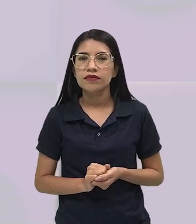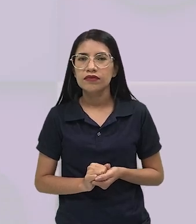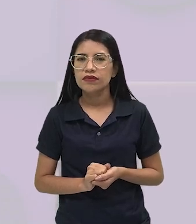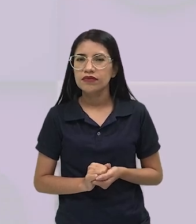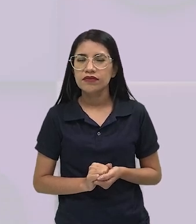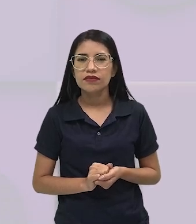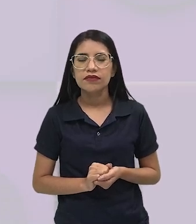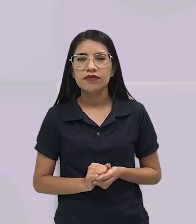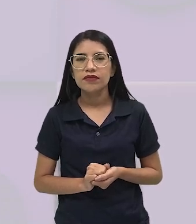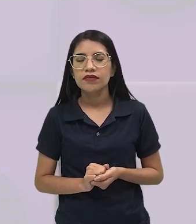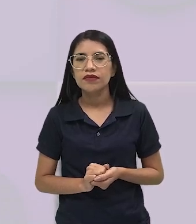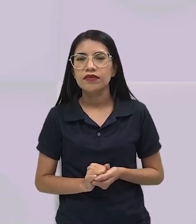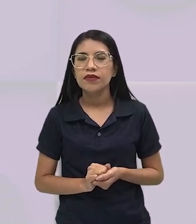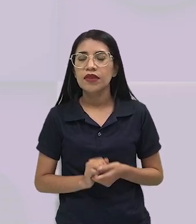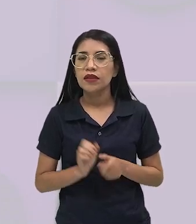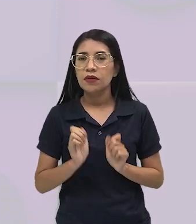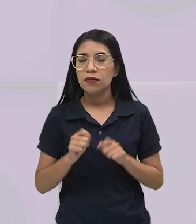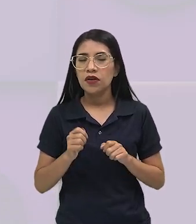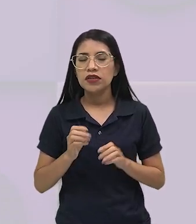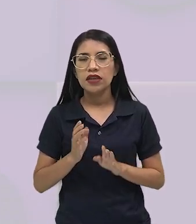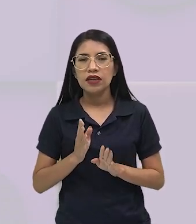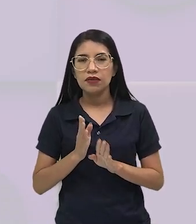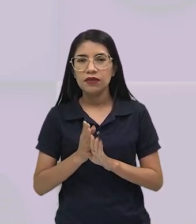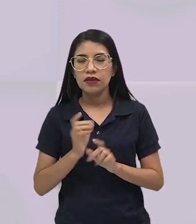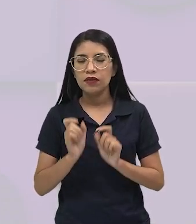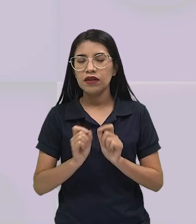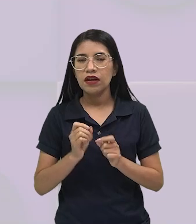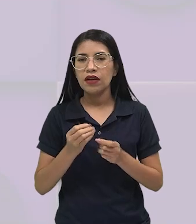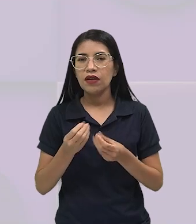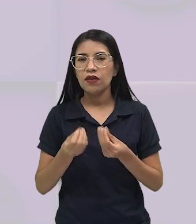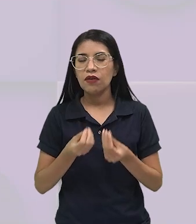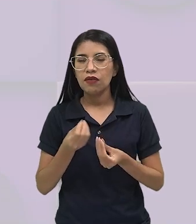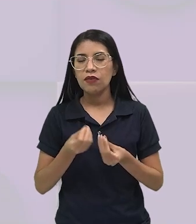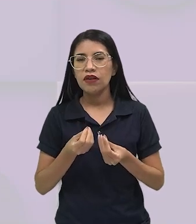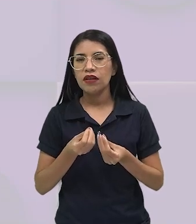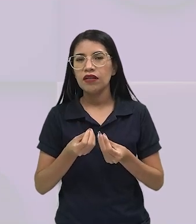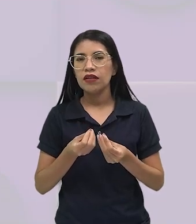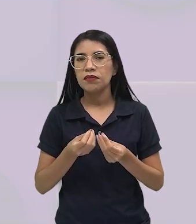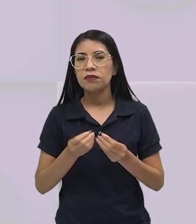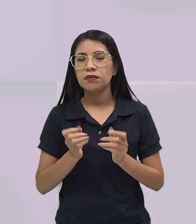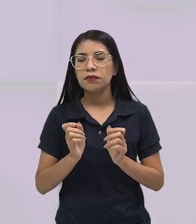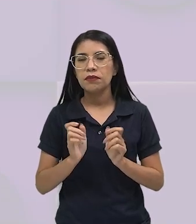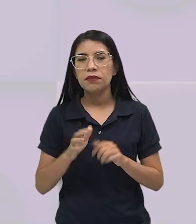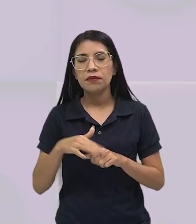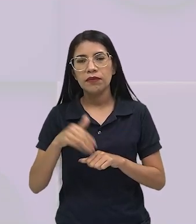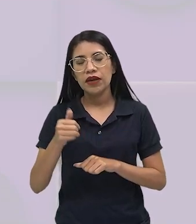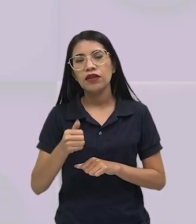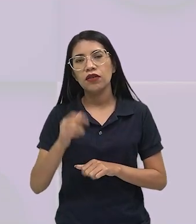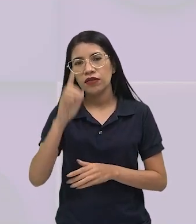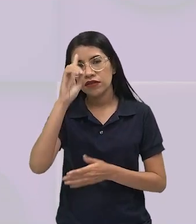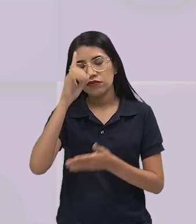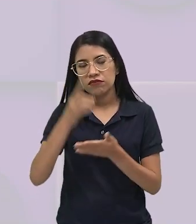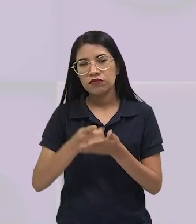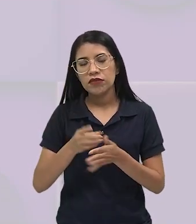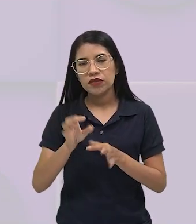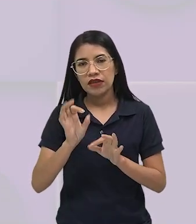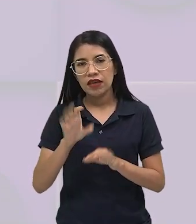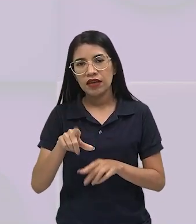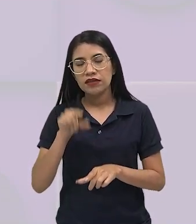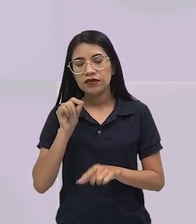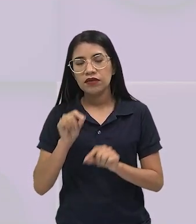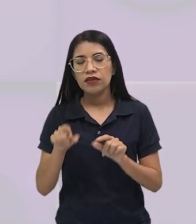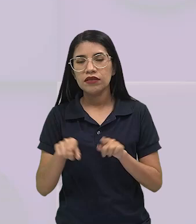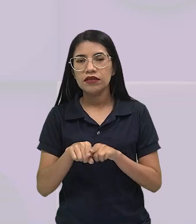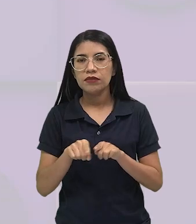situações que indicam a tua tomada de decisão, beleza? Então,